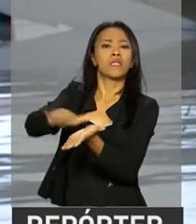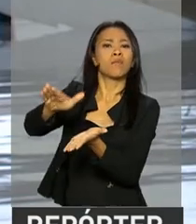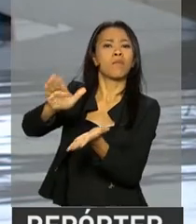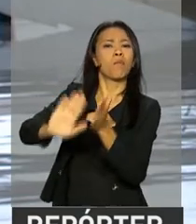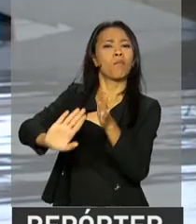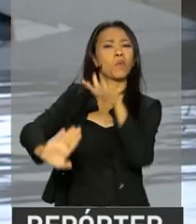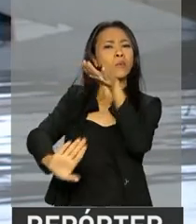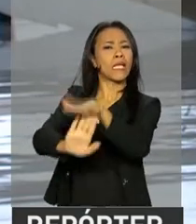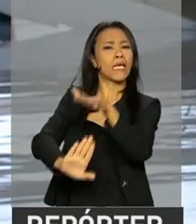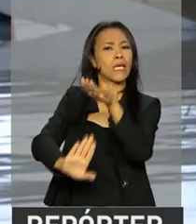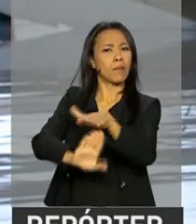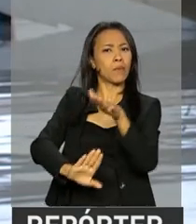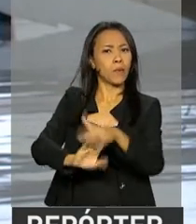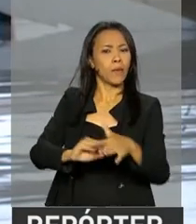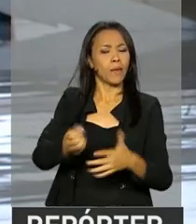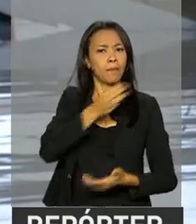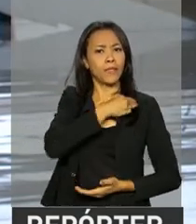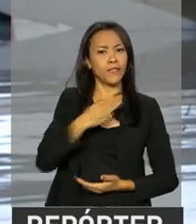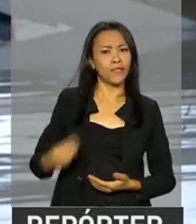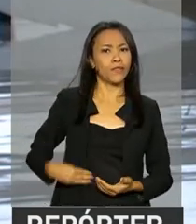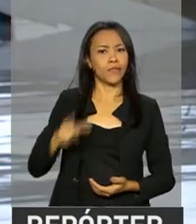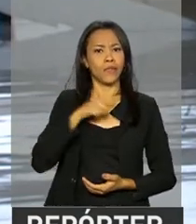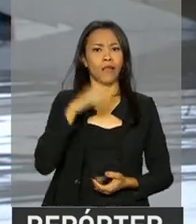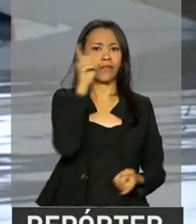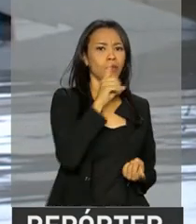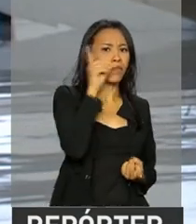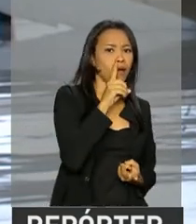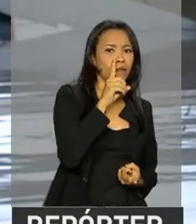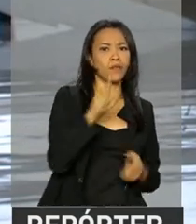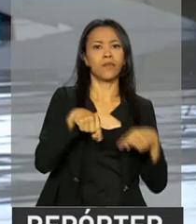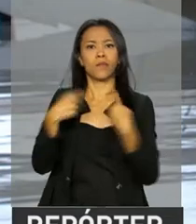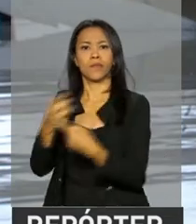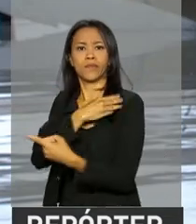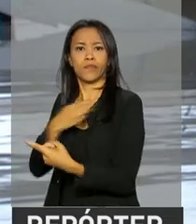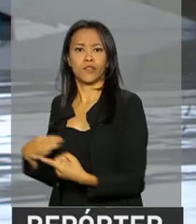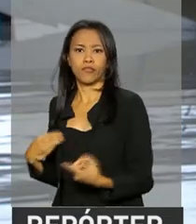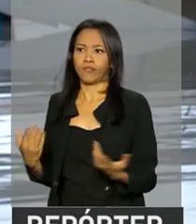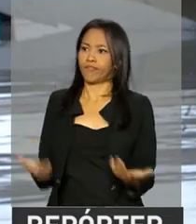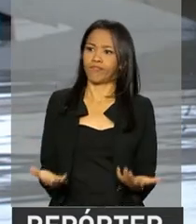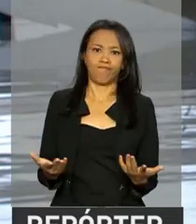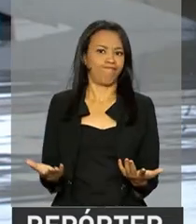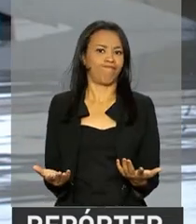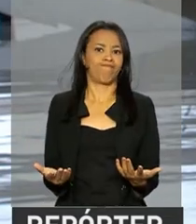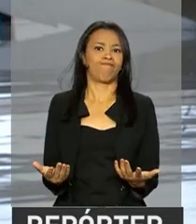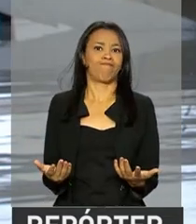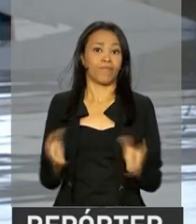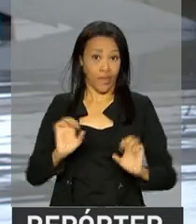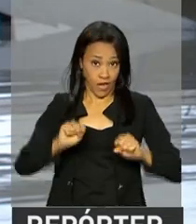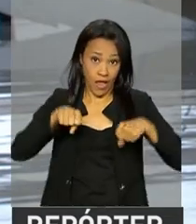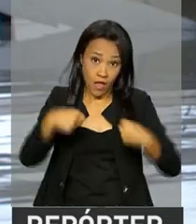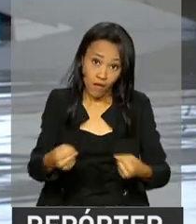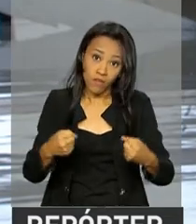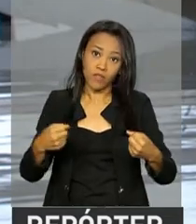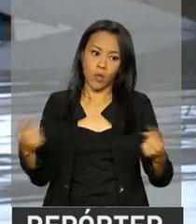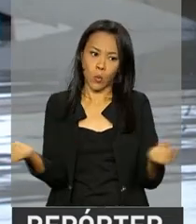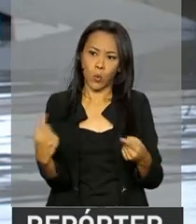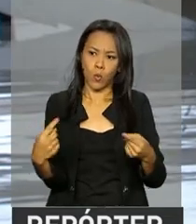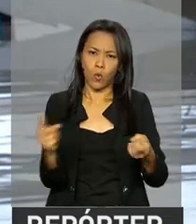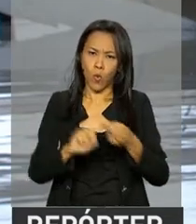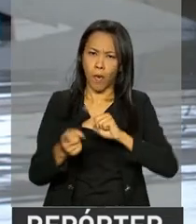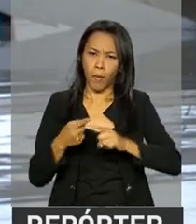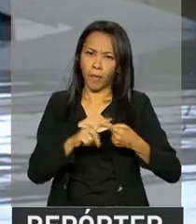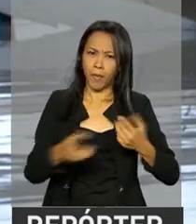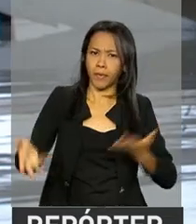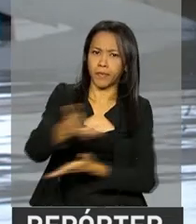ministros de estado que tem mandato parlamentar Para justamente reforçar as as articulações políticas e aí Leandro